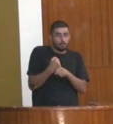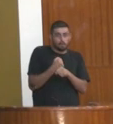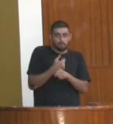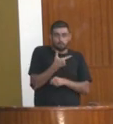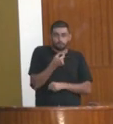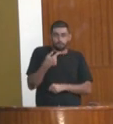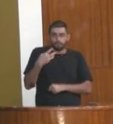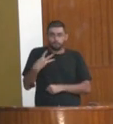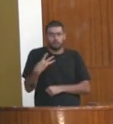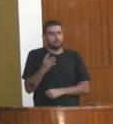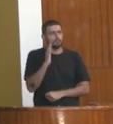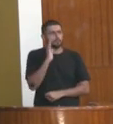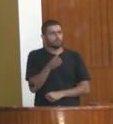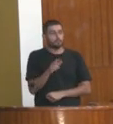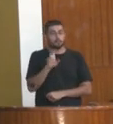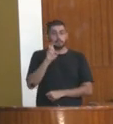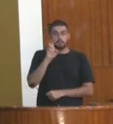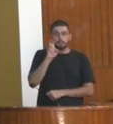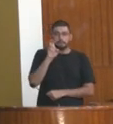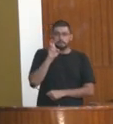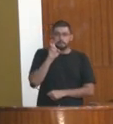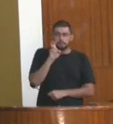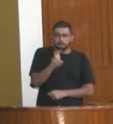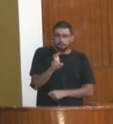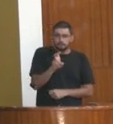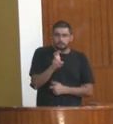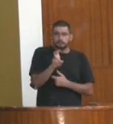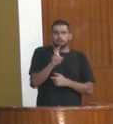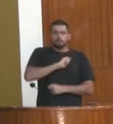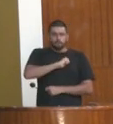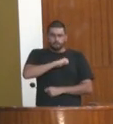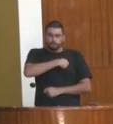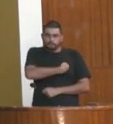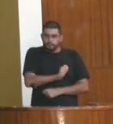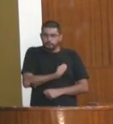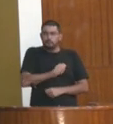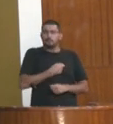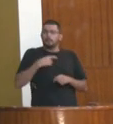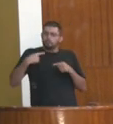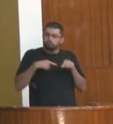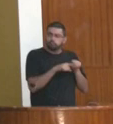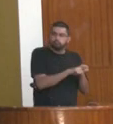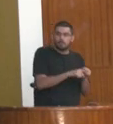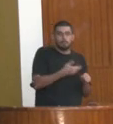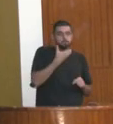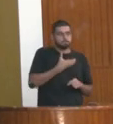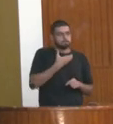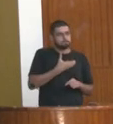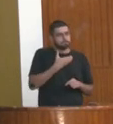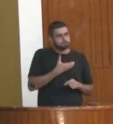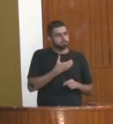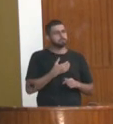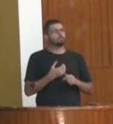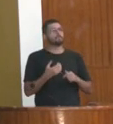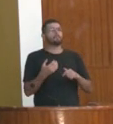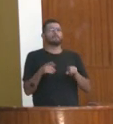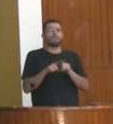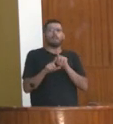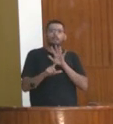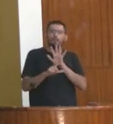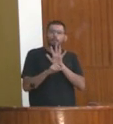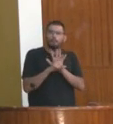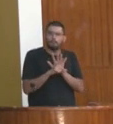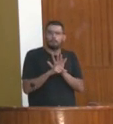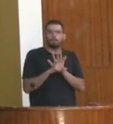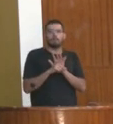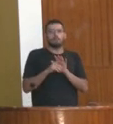de 5 atividades, fiscalizações em parceria com o DETRO. Vários pareceres em projetos de lei de parlamentares